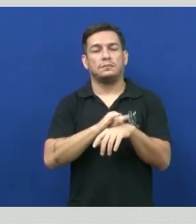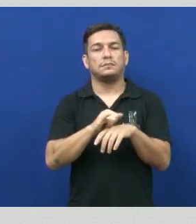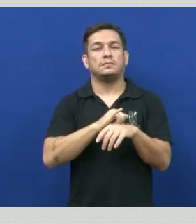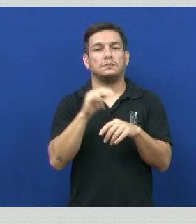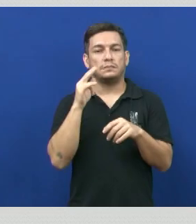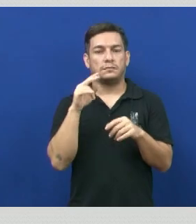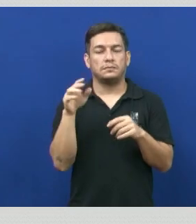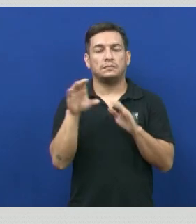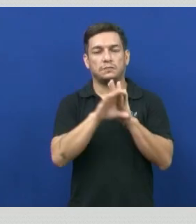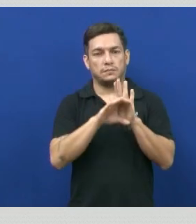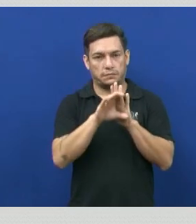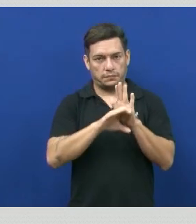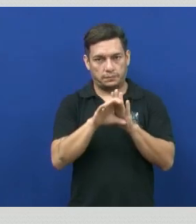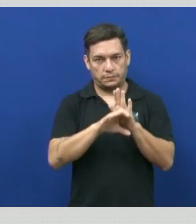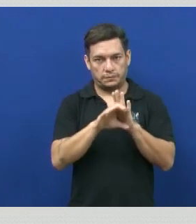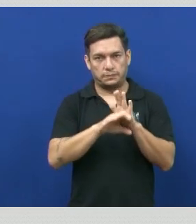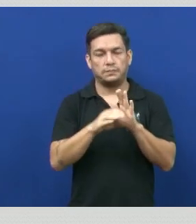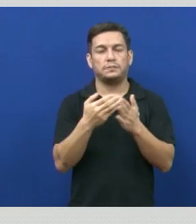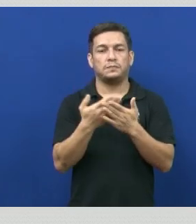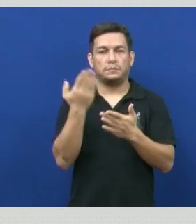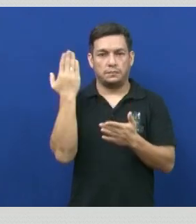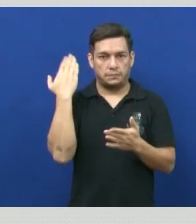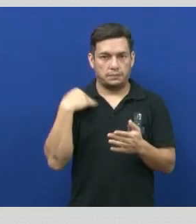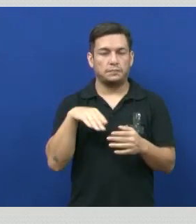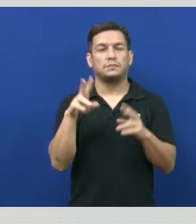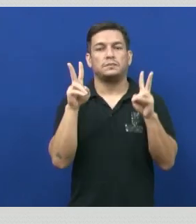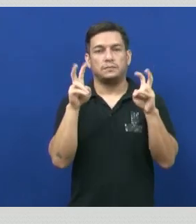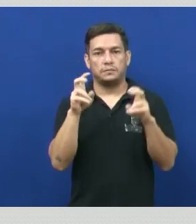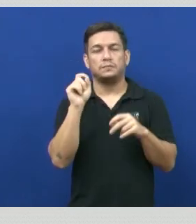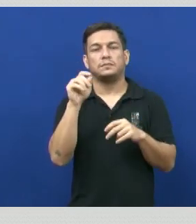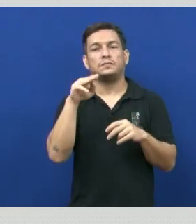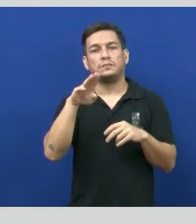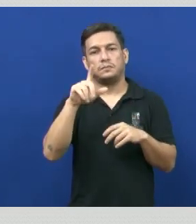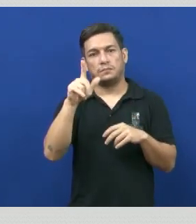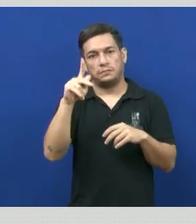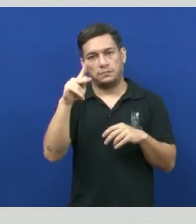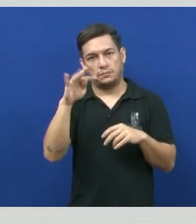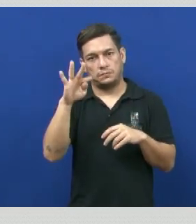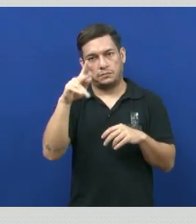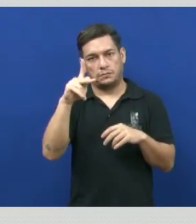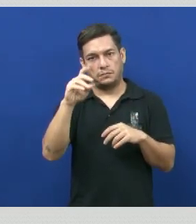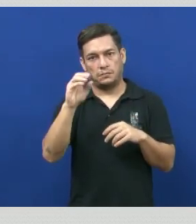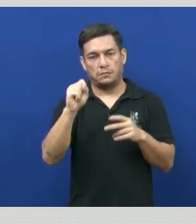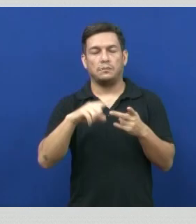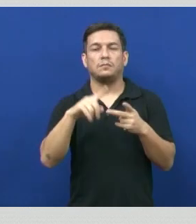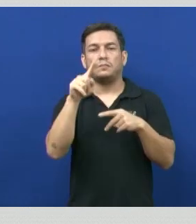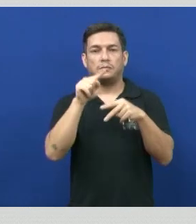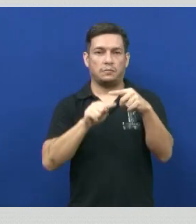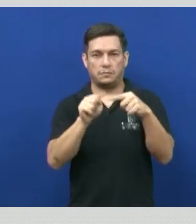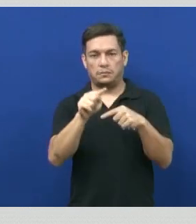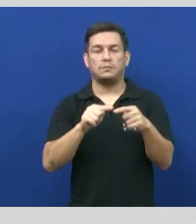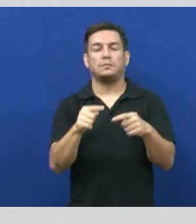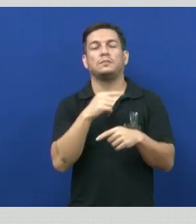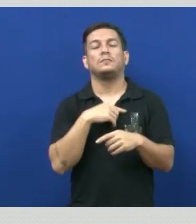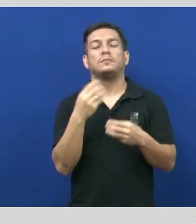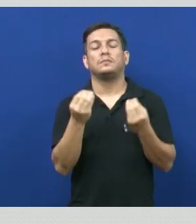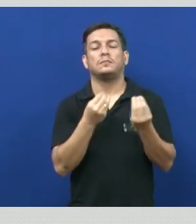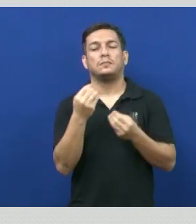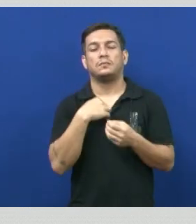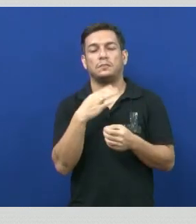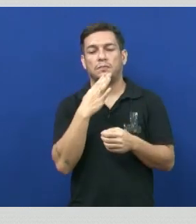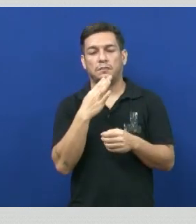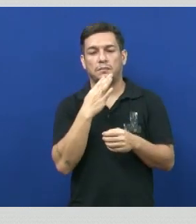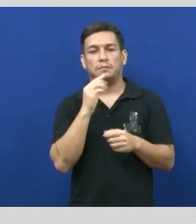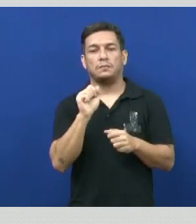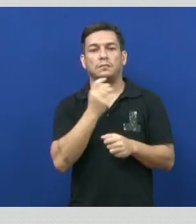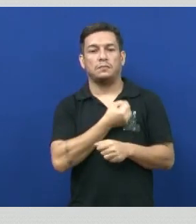divisibilidade, os conceitos que a gente viu na aula anterior sobre múltiplos, divisores e os critérios para eu reconhecer o que é um número